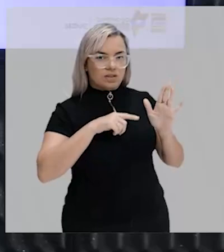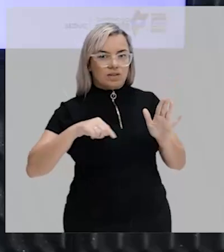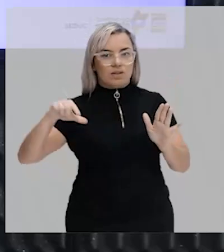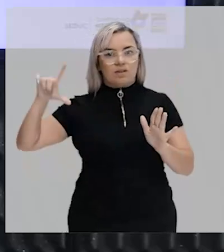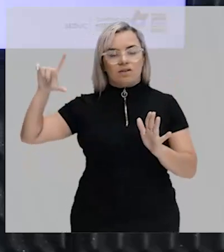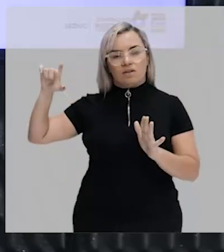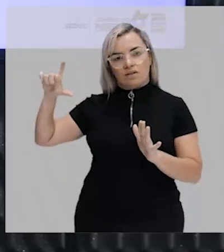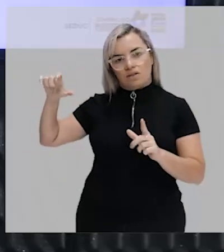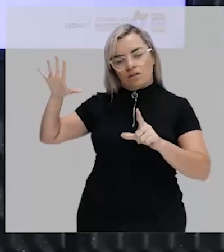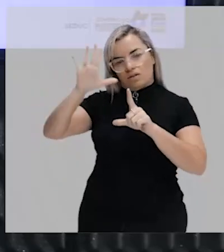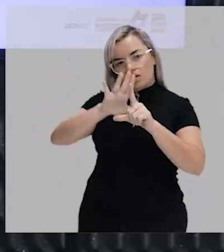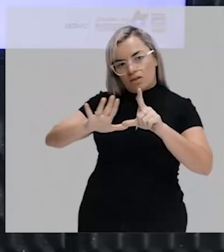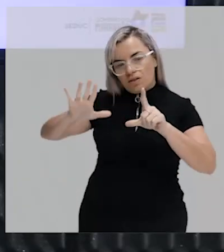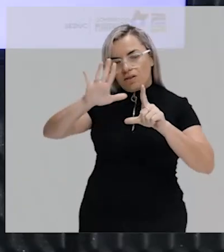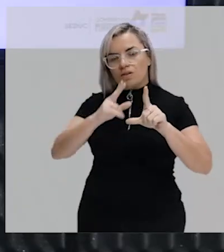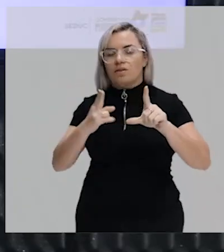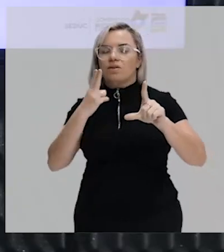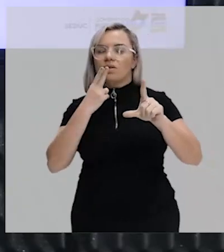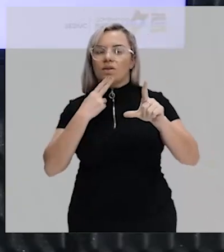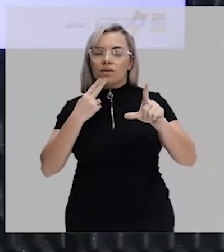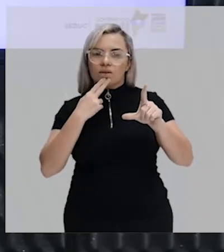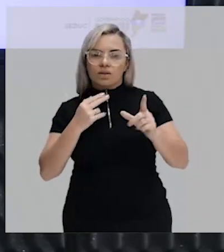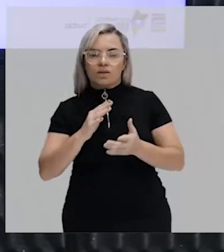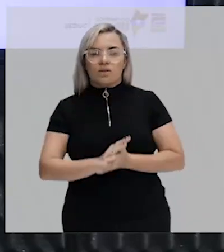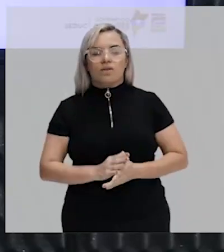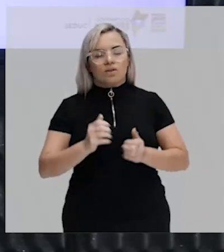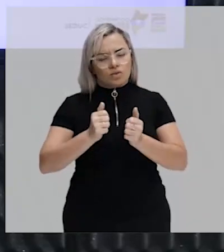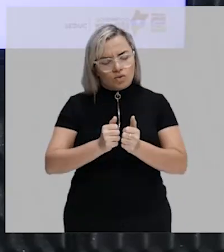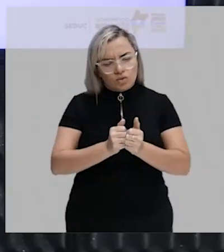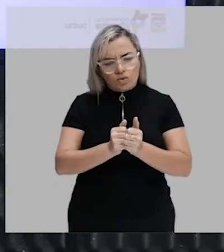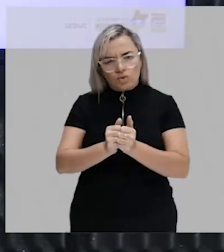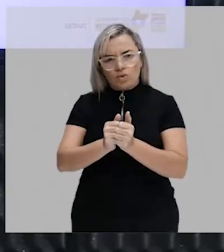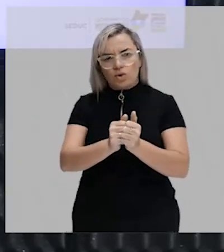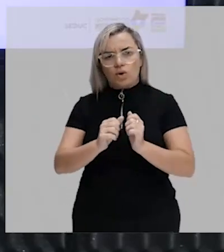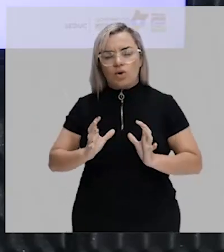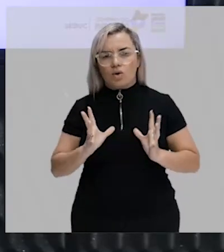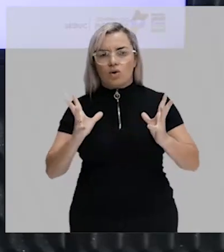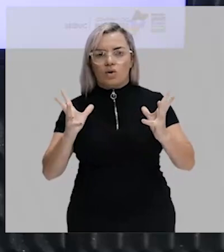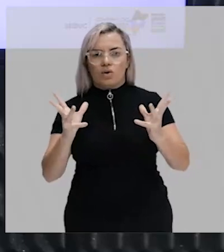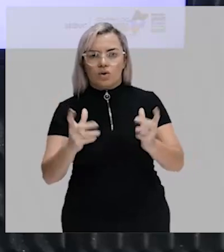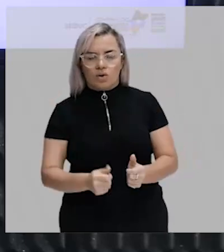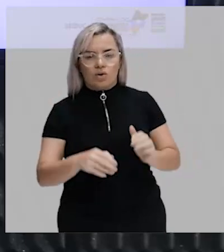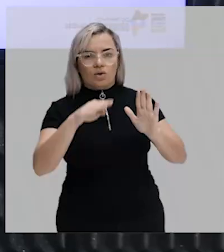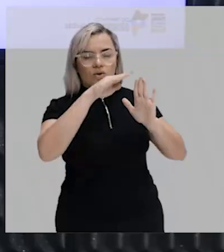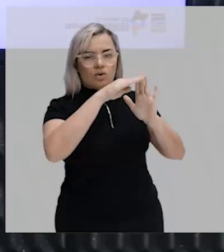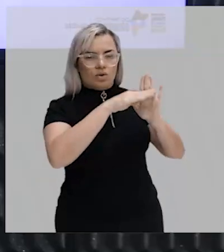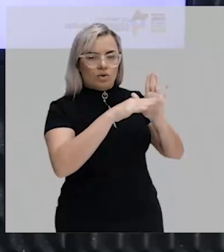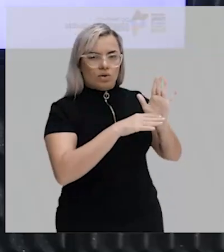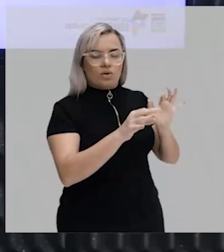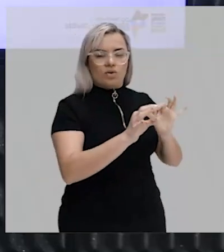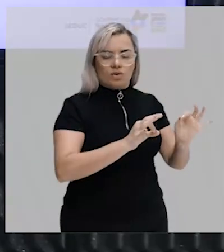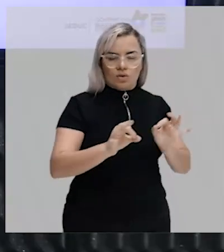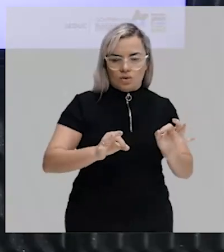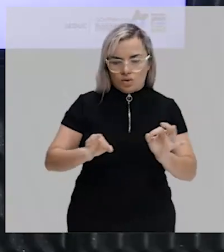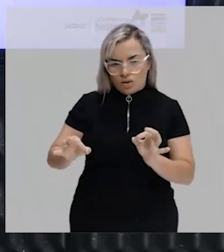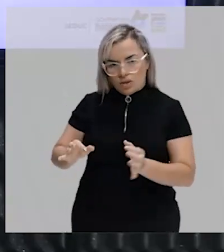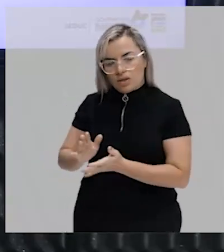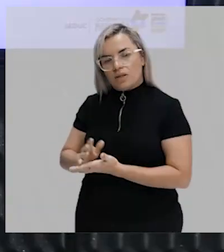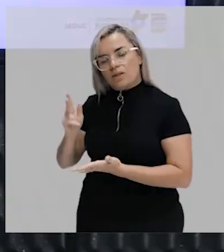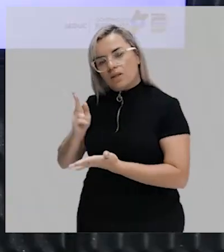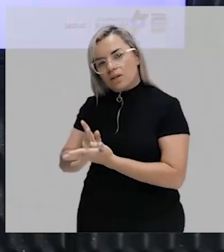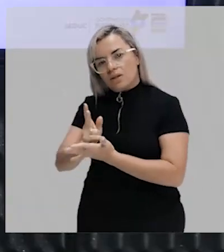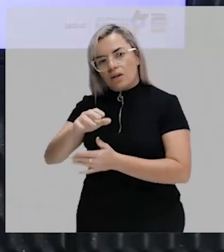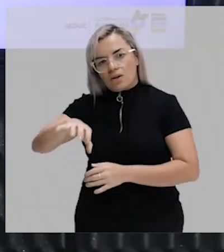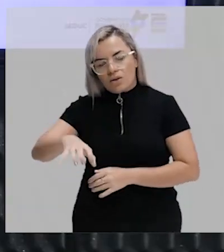na @plataforma Gonçalves Dias. Você acompanha toda a nossa programação. A nossa aula de espanhol sempre acontece às sextas-feiras,